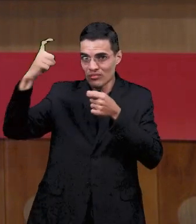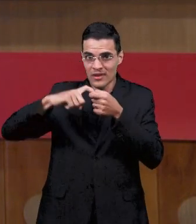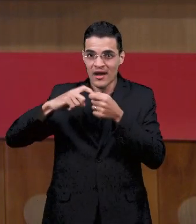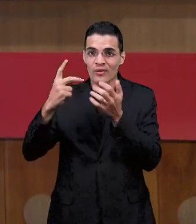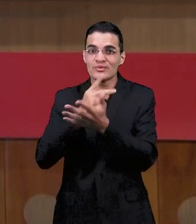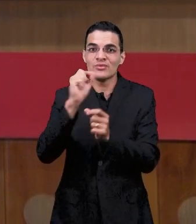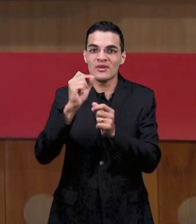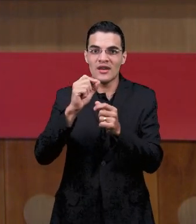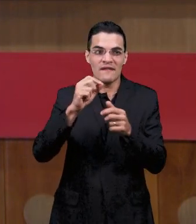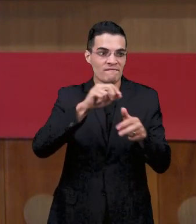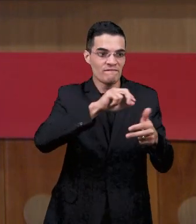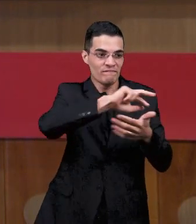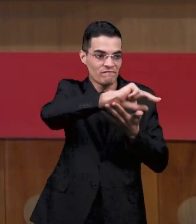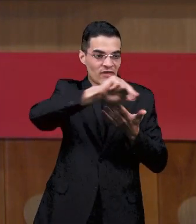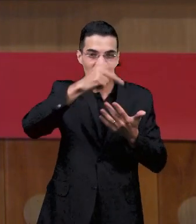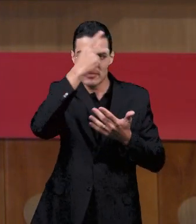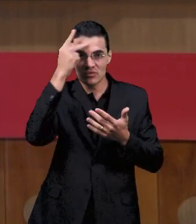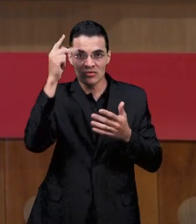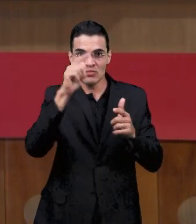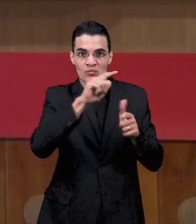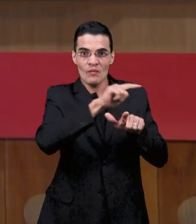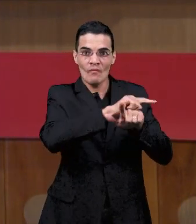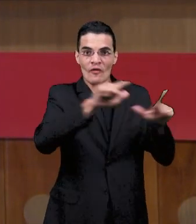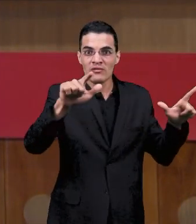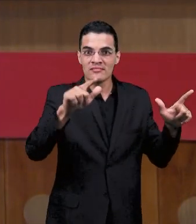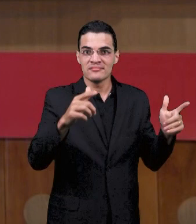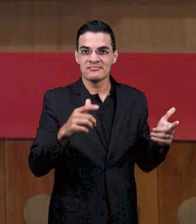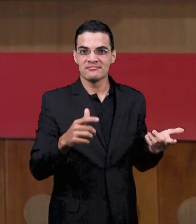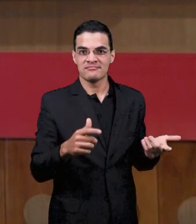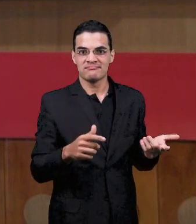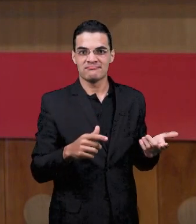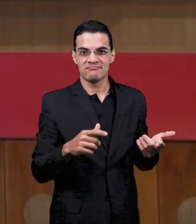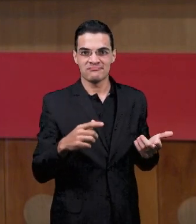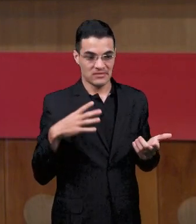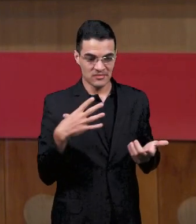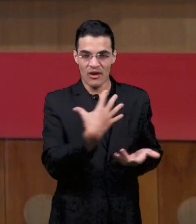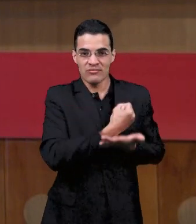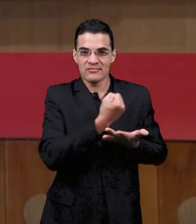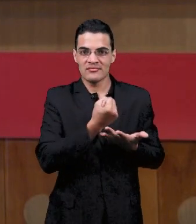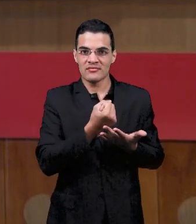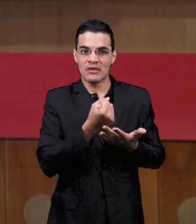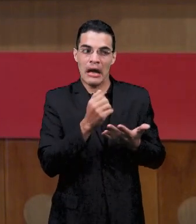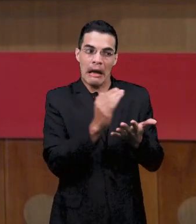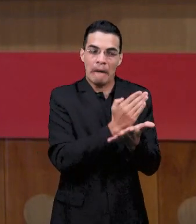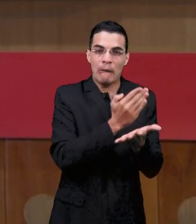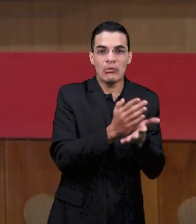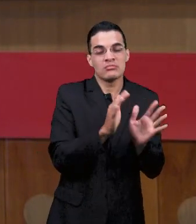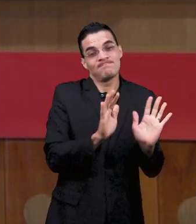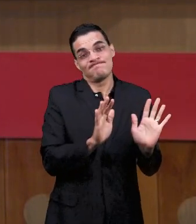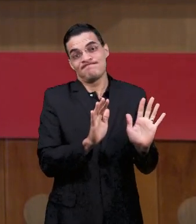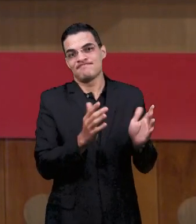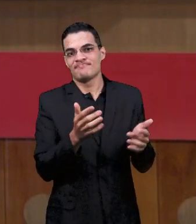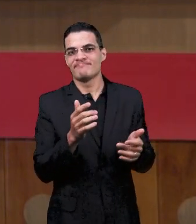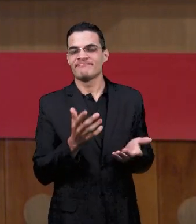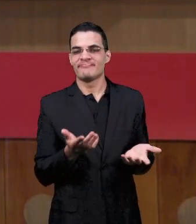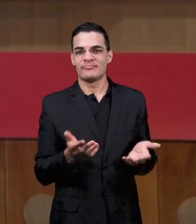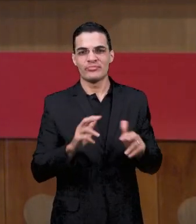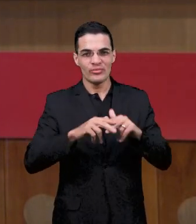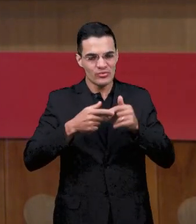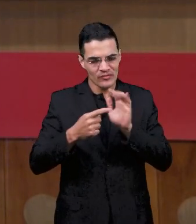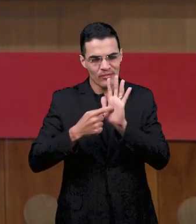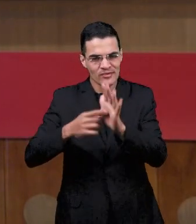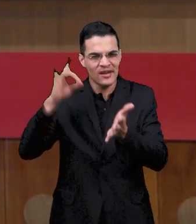E a preocupação que fica, e a consciência do breve que temos que ter é: E esses milhões de cristãos